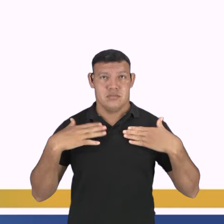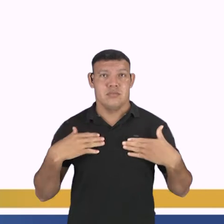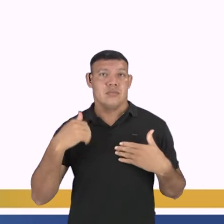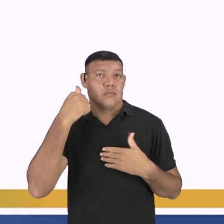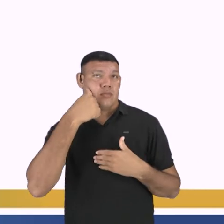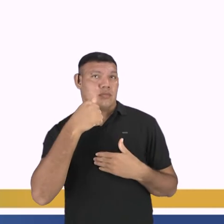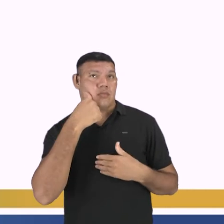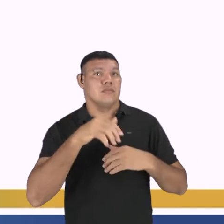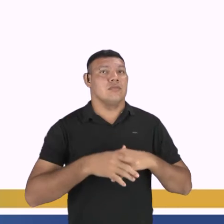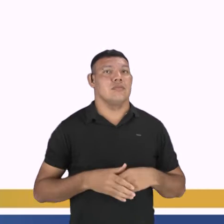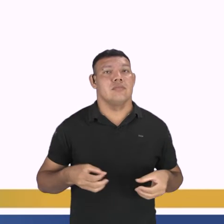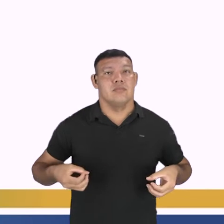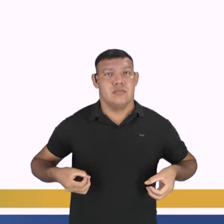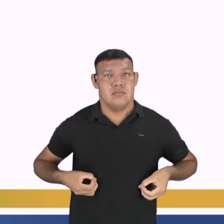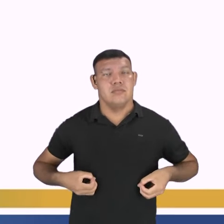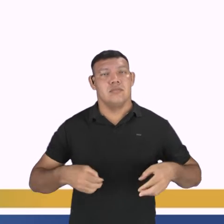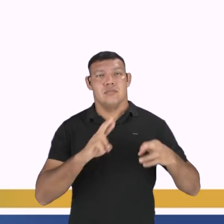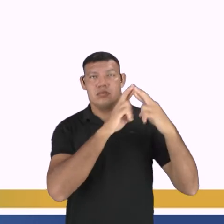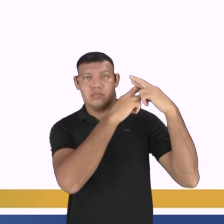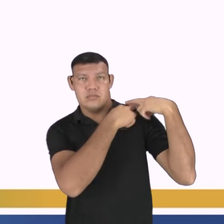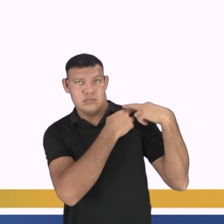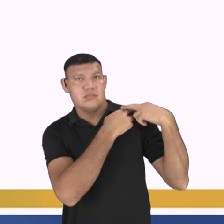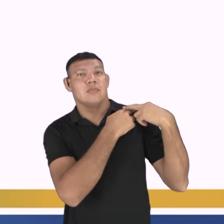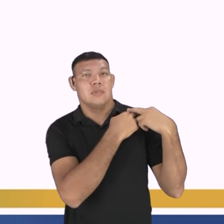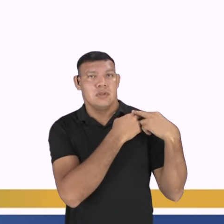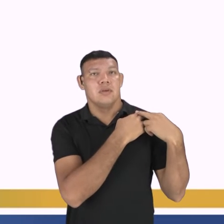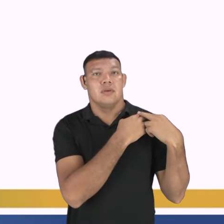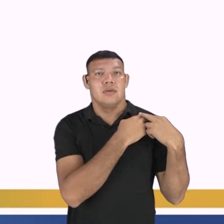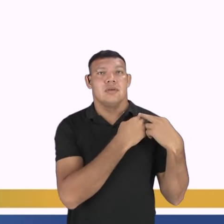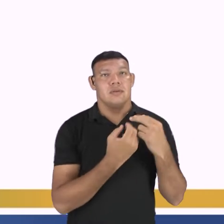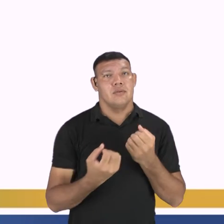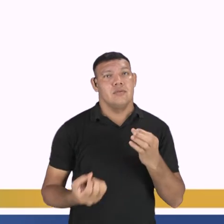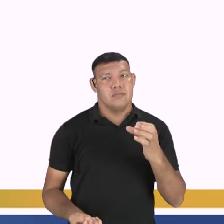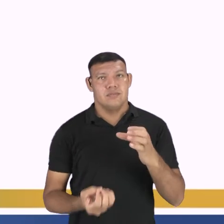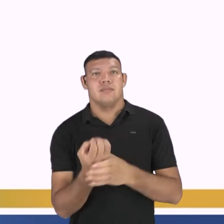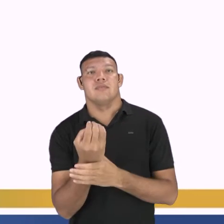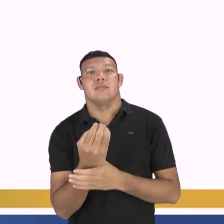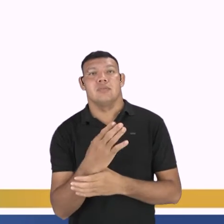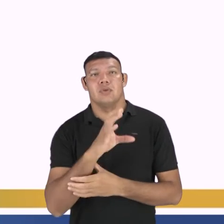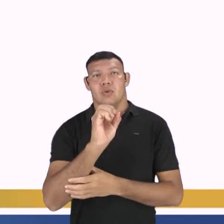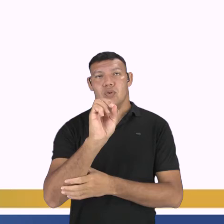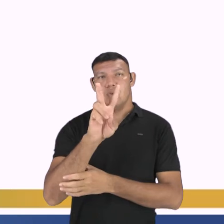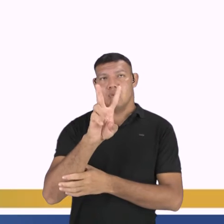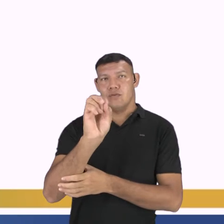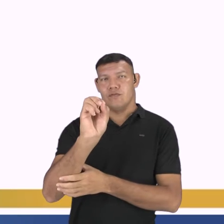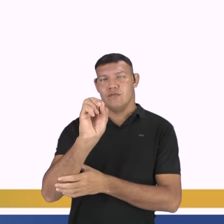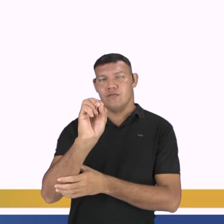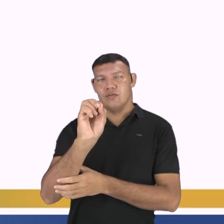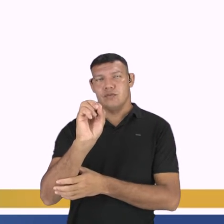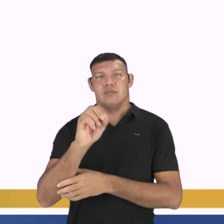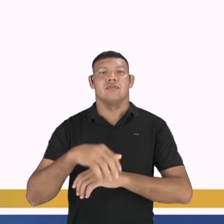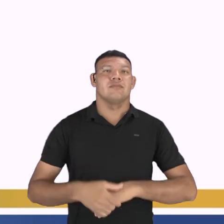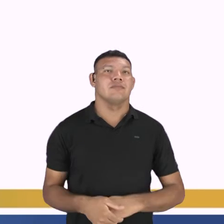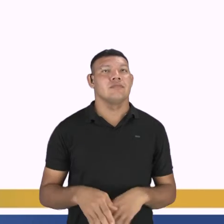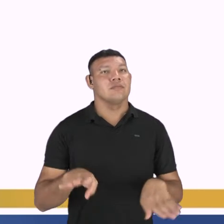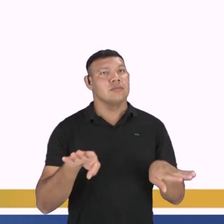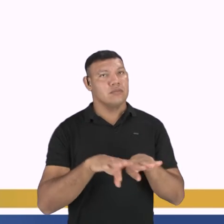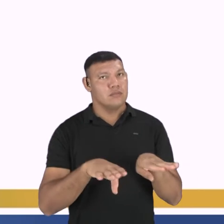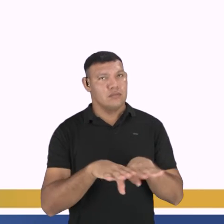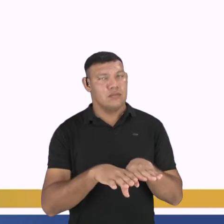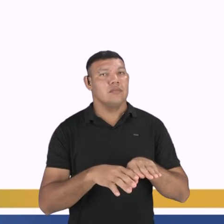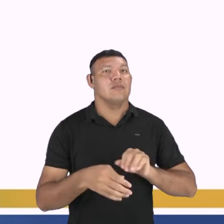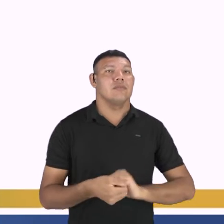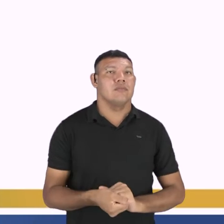2 ovários, que são responsáveis por produzir os ovos ou os ovócitos secundários, né? Também, além